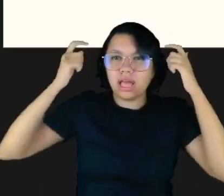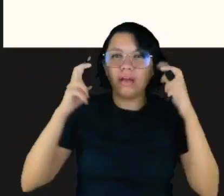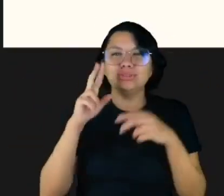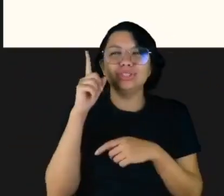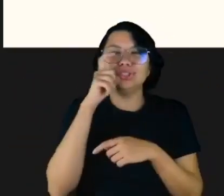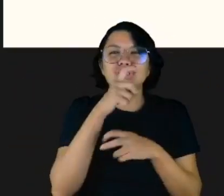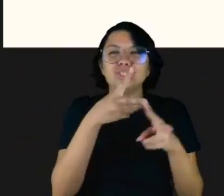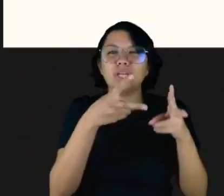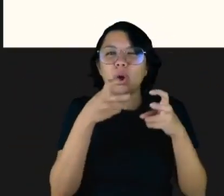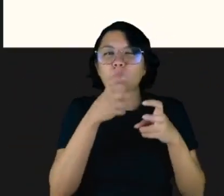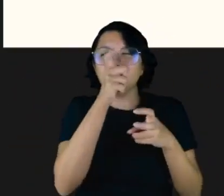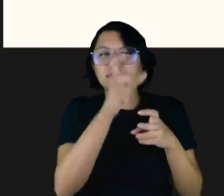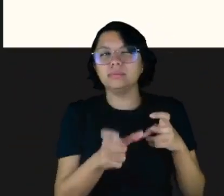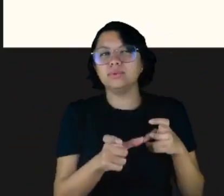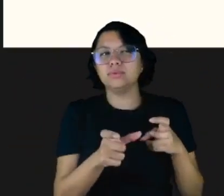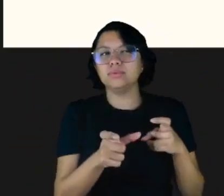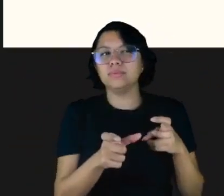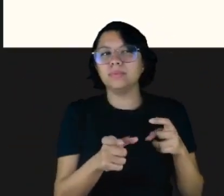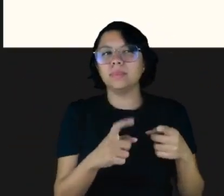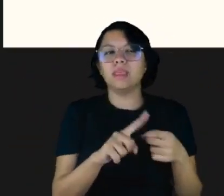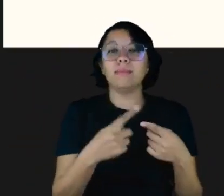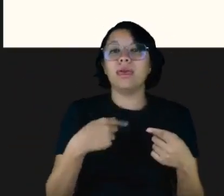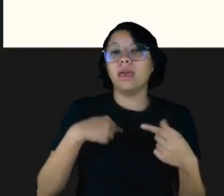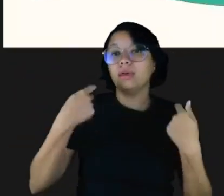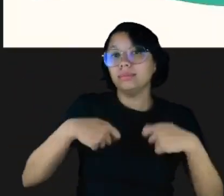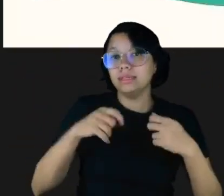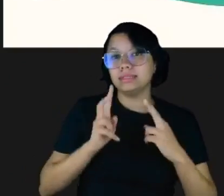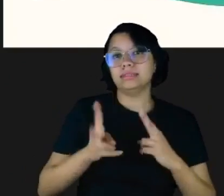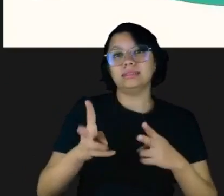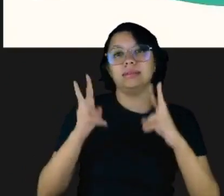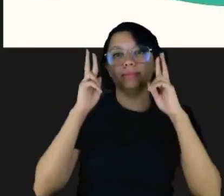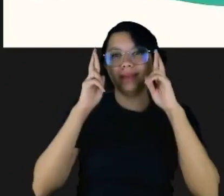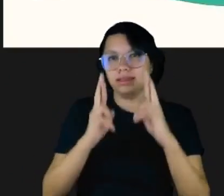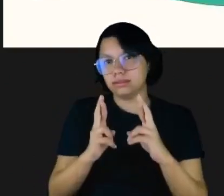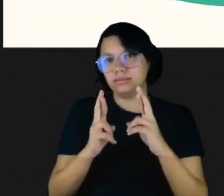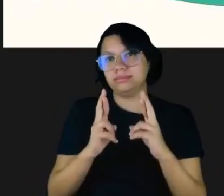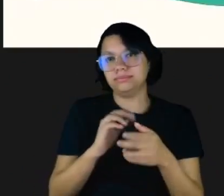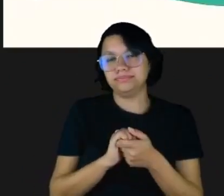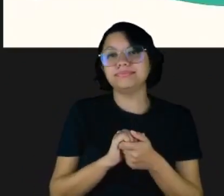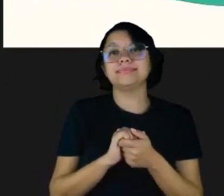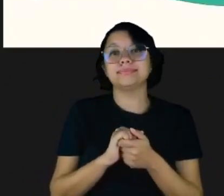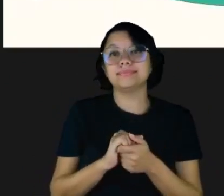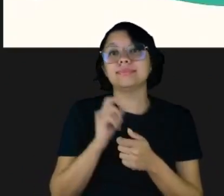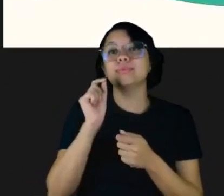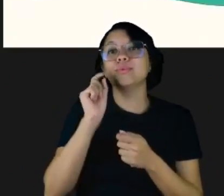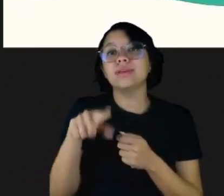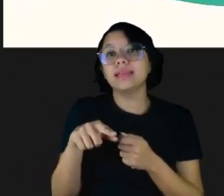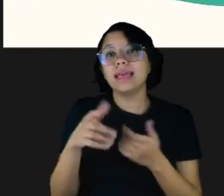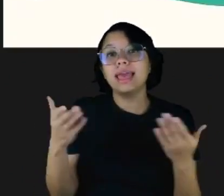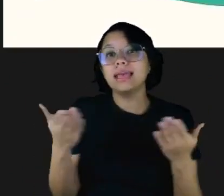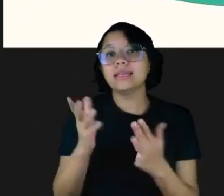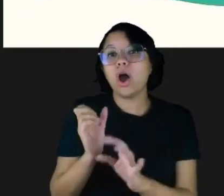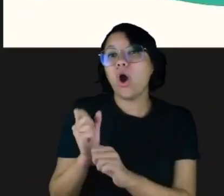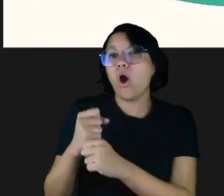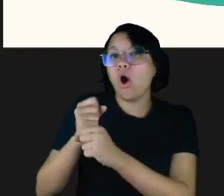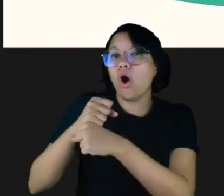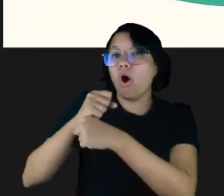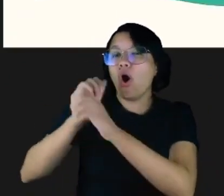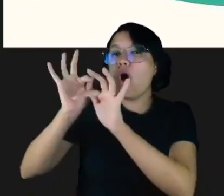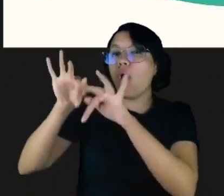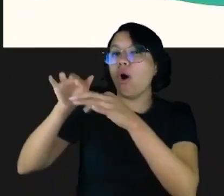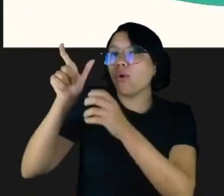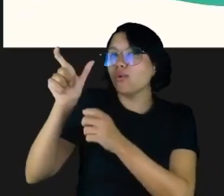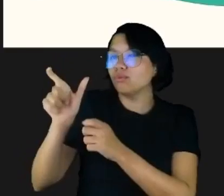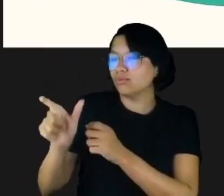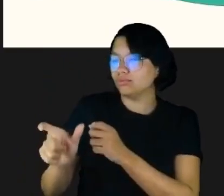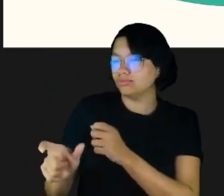outro. Mas eu preciso sempre respeitar o que é essa obra concluída